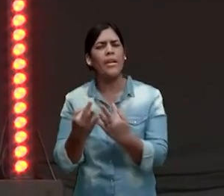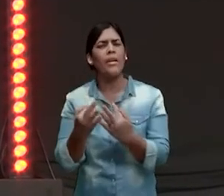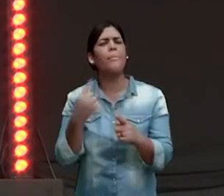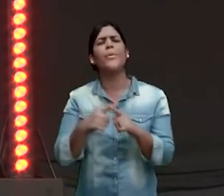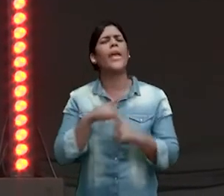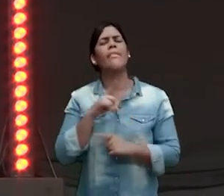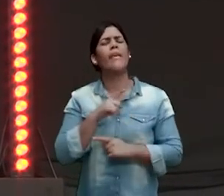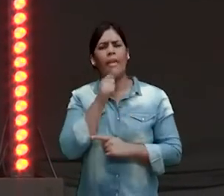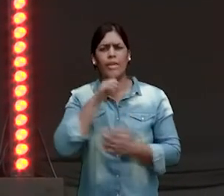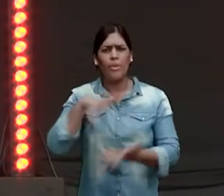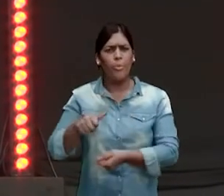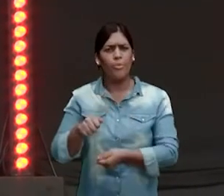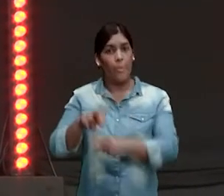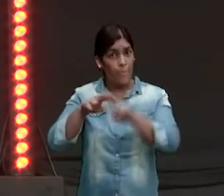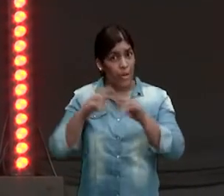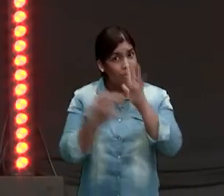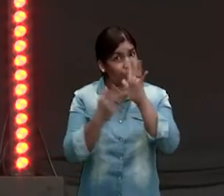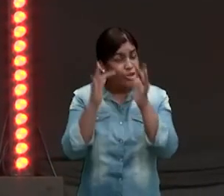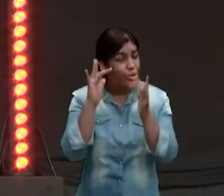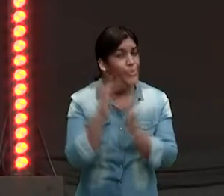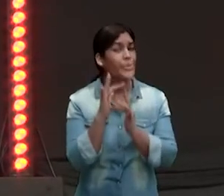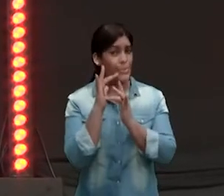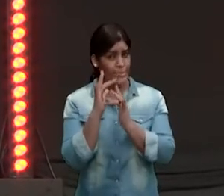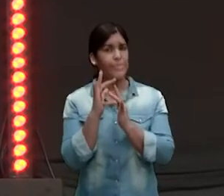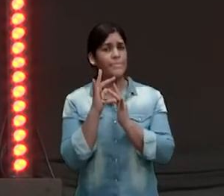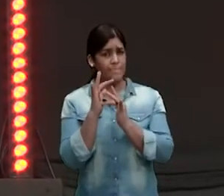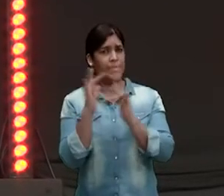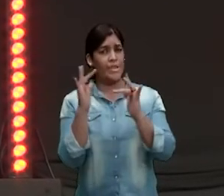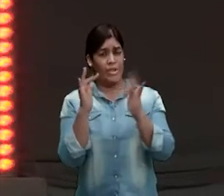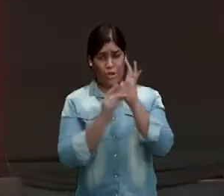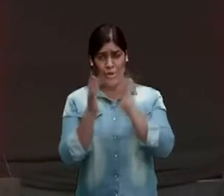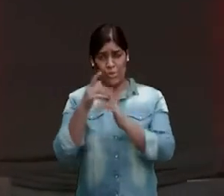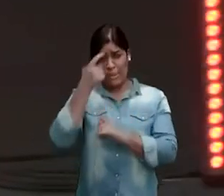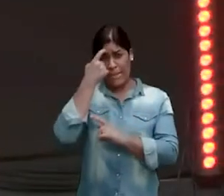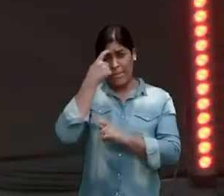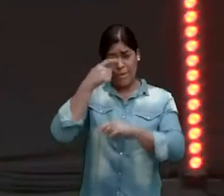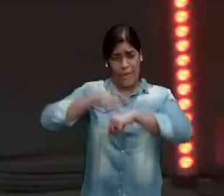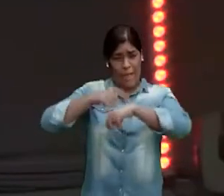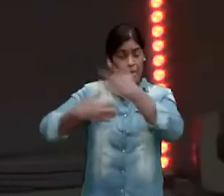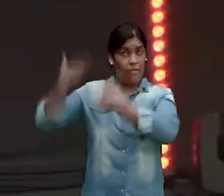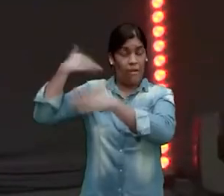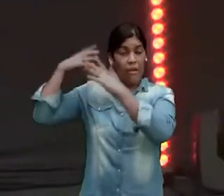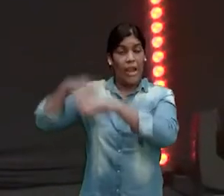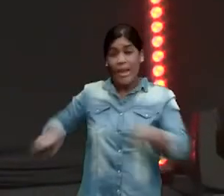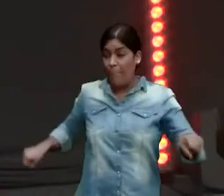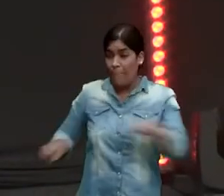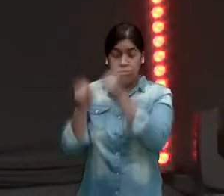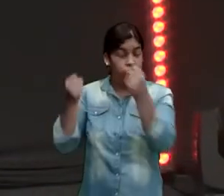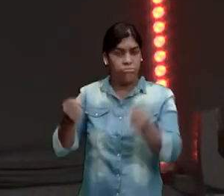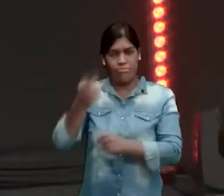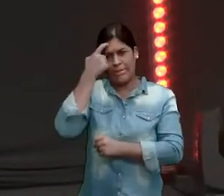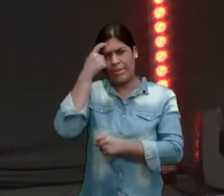Jesus é porque ele desconstruiu o pensamento da época você vai algumas culturas orientais